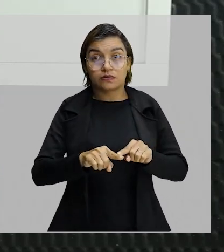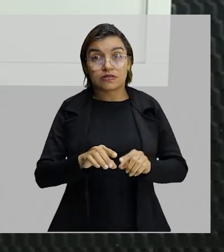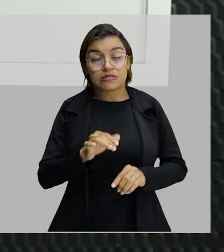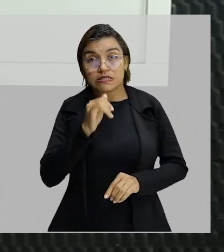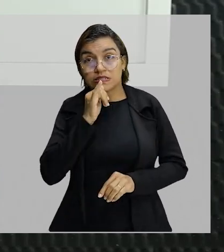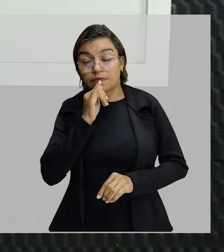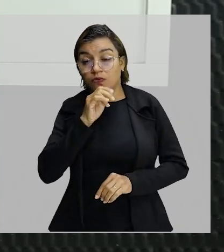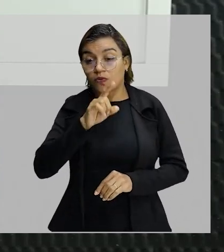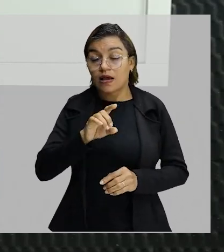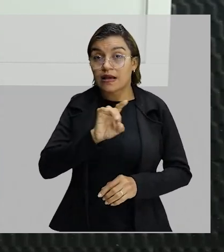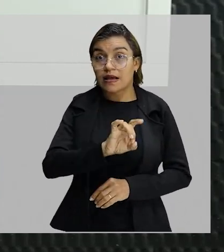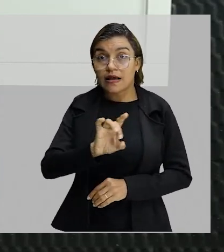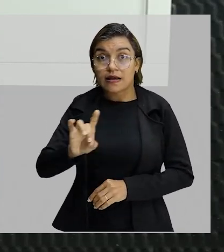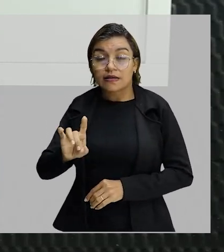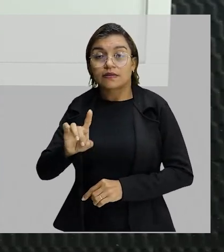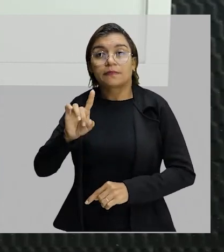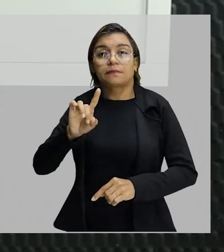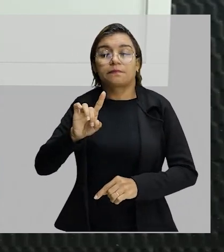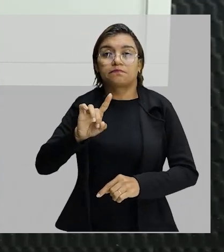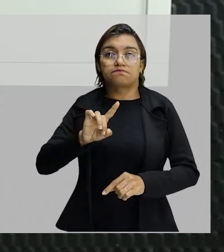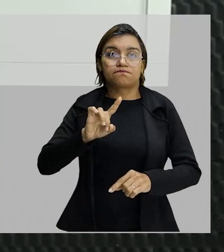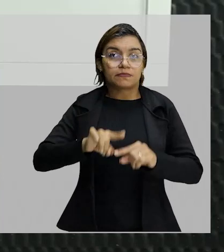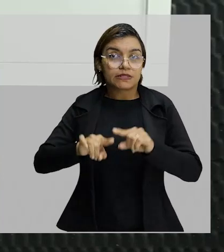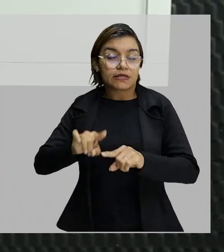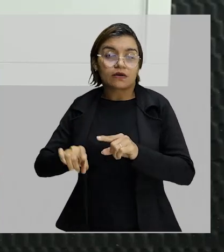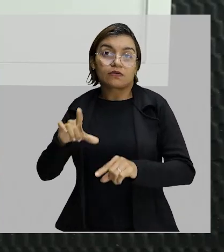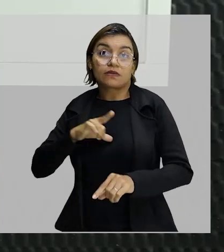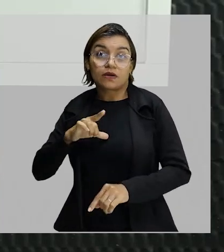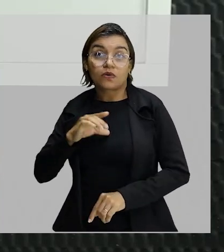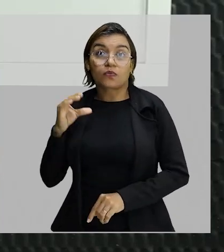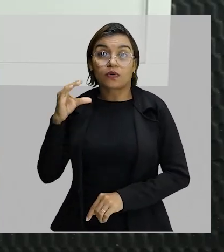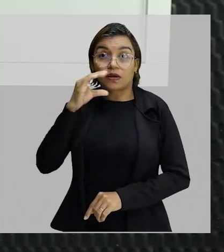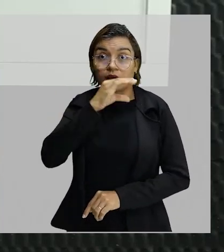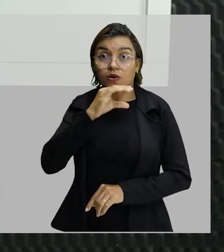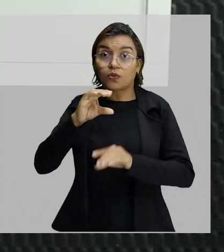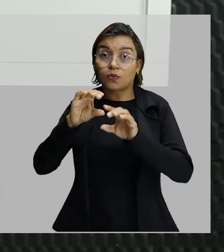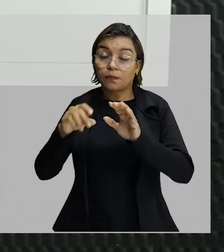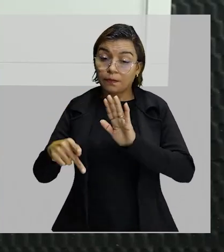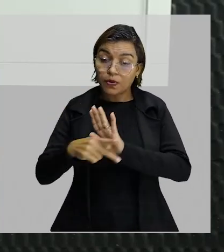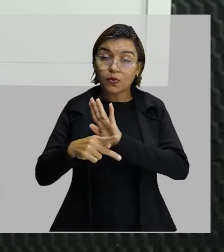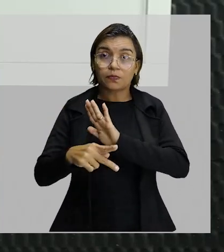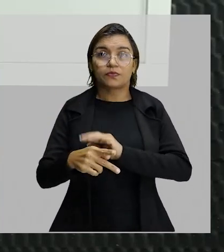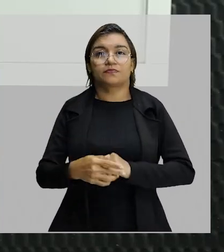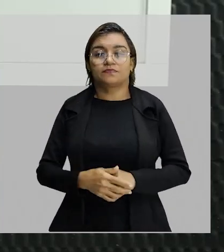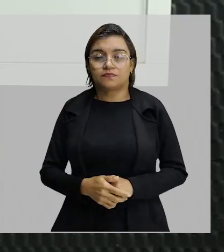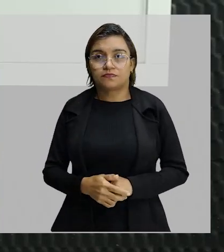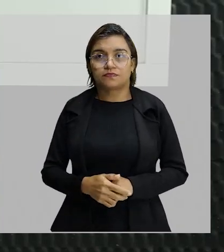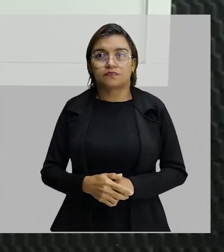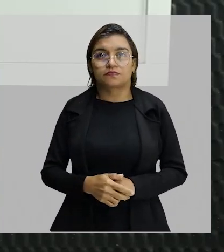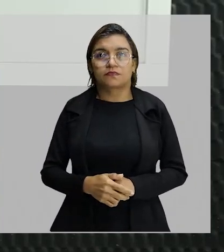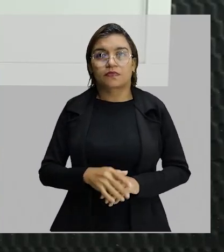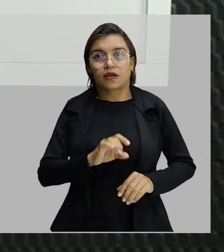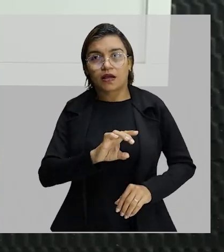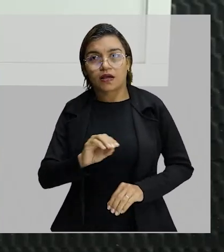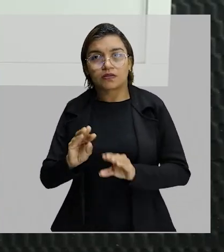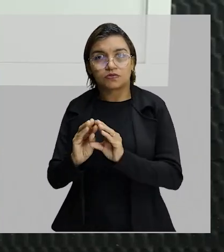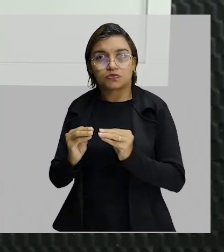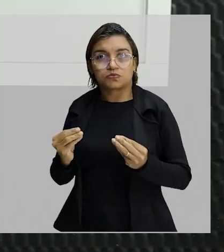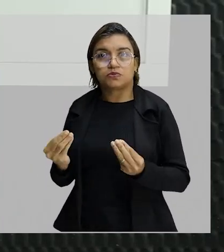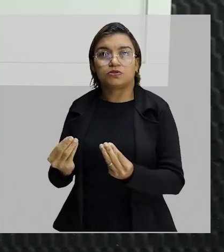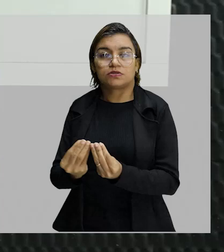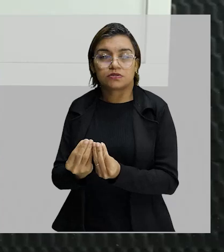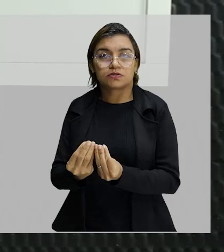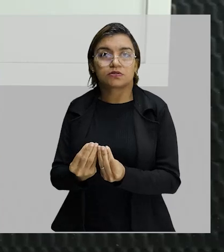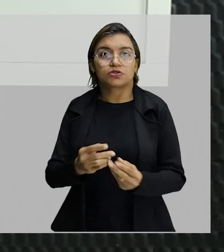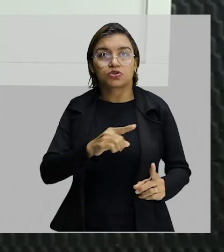produto ele vai ter aí um calor específico, certo? Para cada substância, para cada tipo de